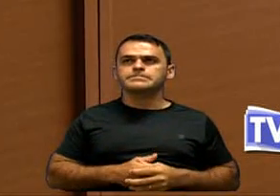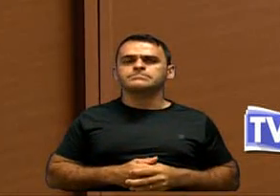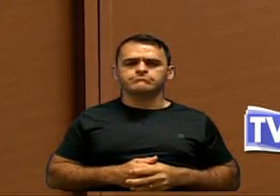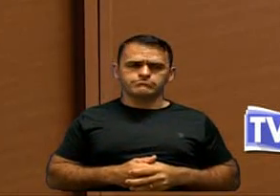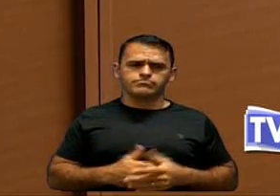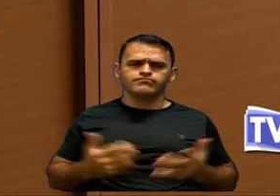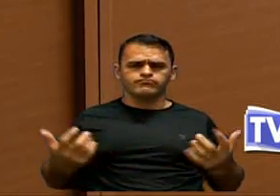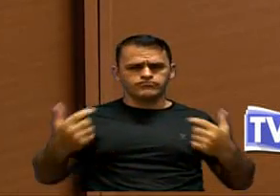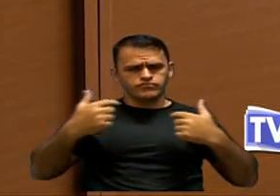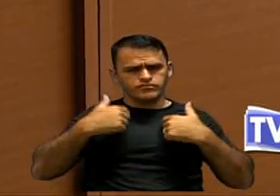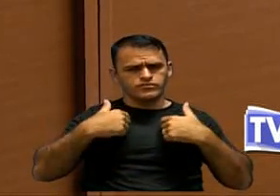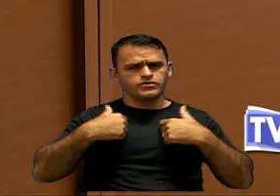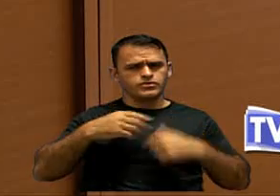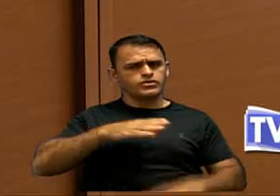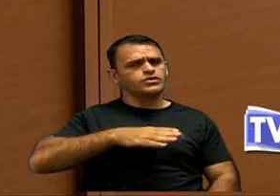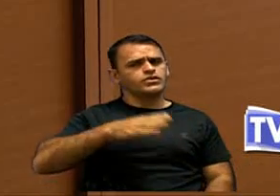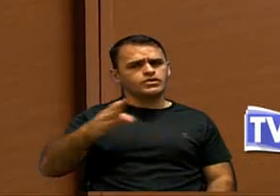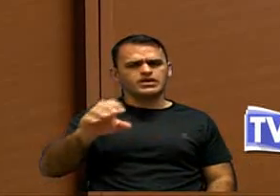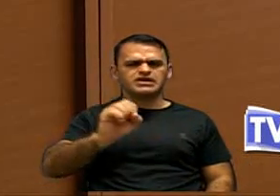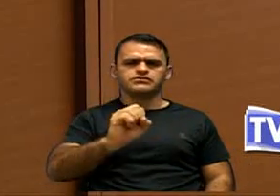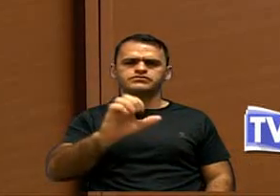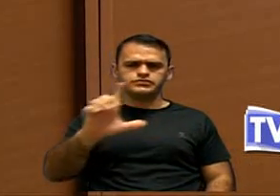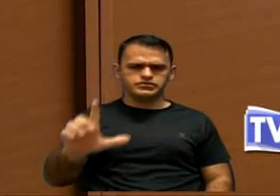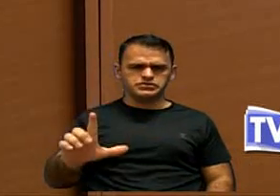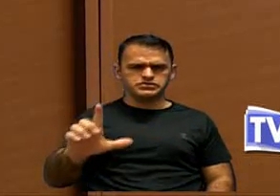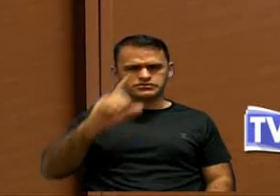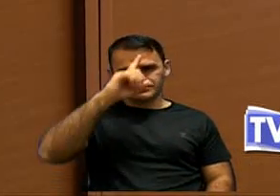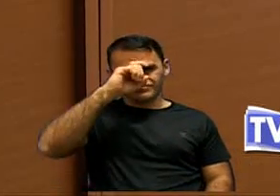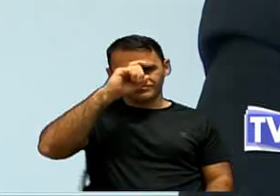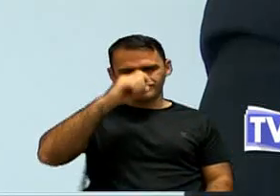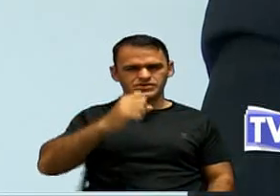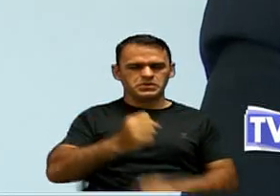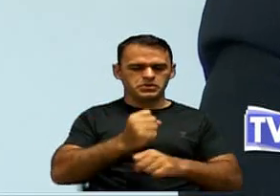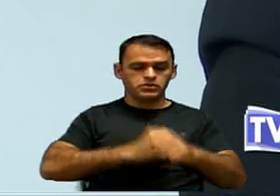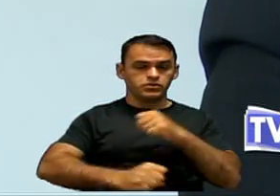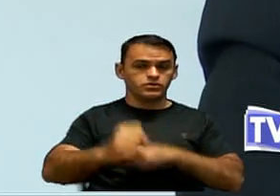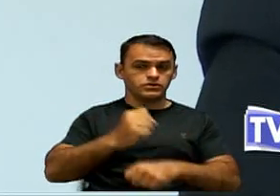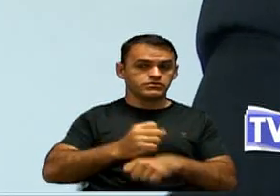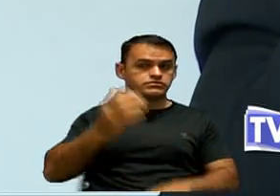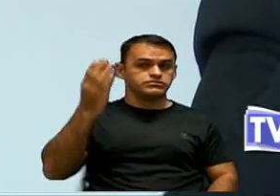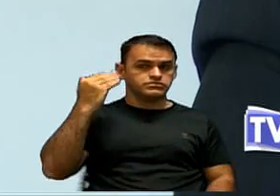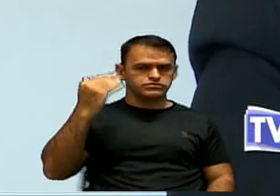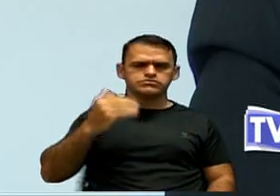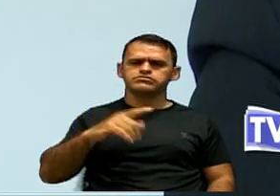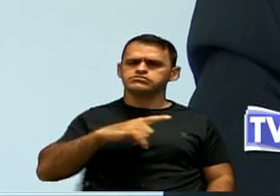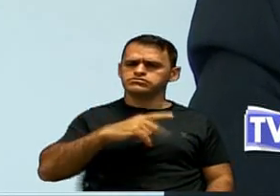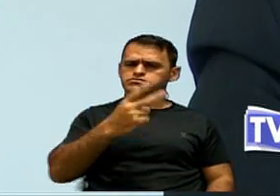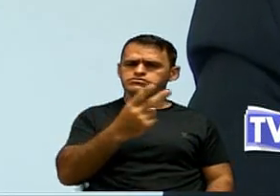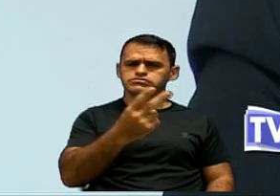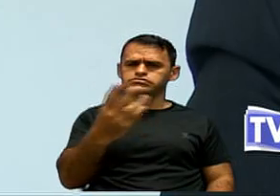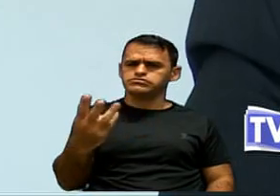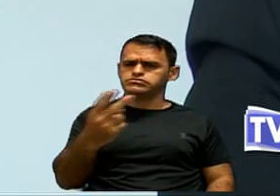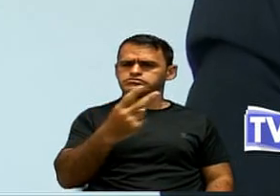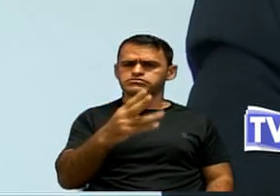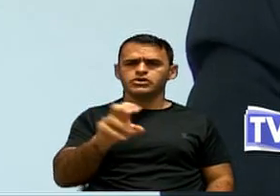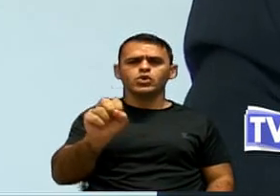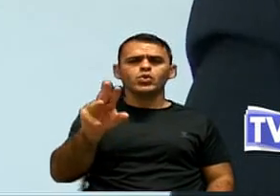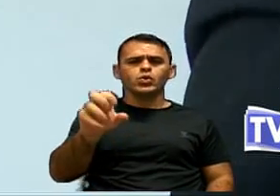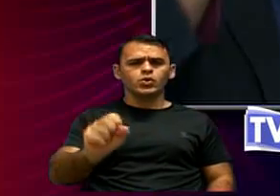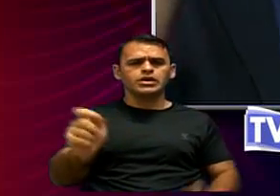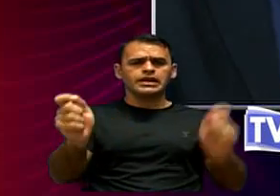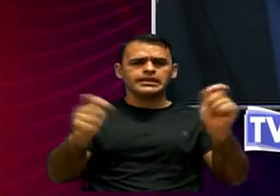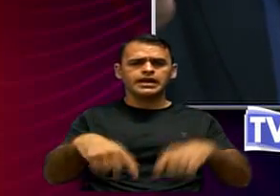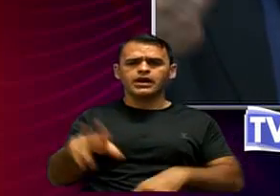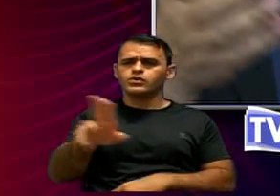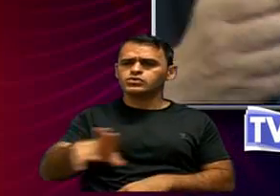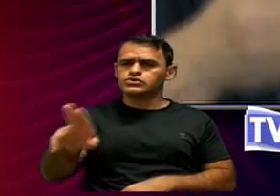este vereador teve lá na Santa Lucinda há um ano atrás. Você falou a verdade, são 20 eleitos, prontinho para ser usado pelo SUS. Eu estive lá agora. Você